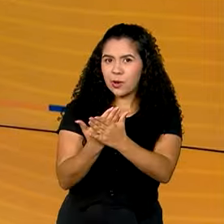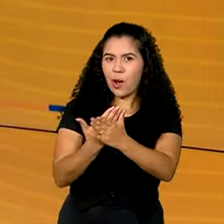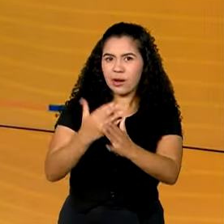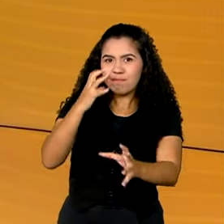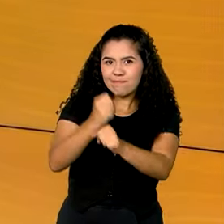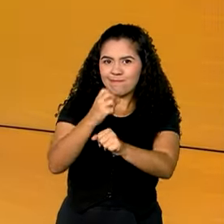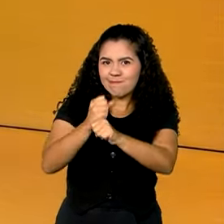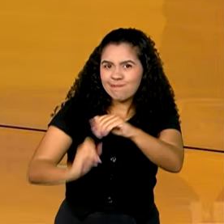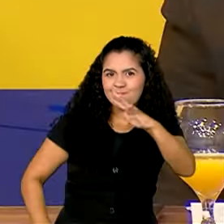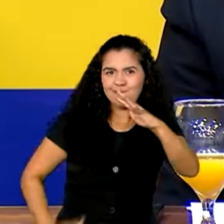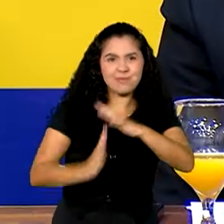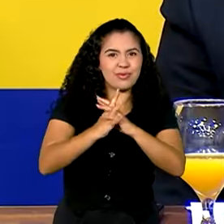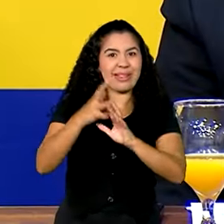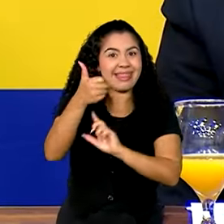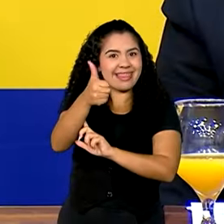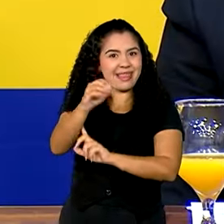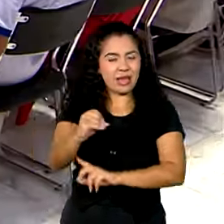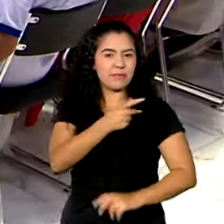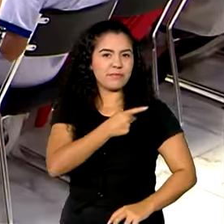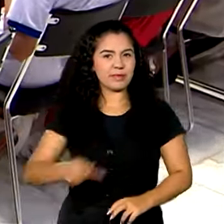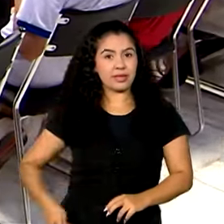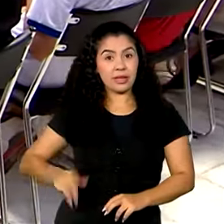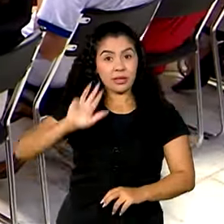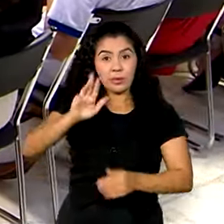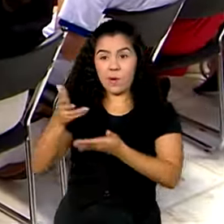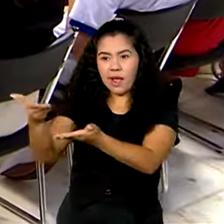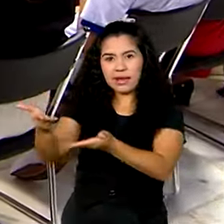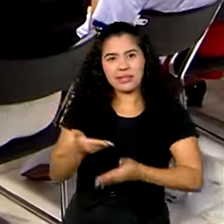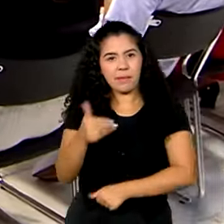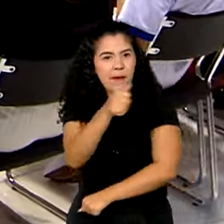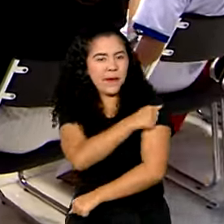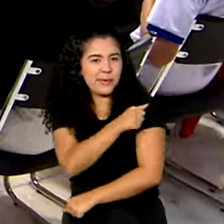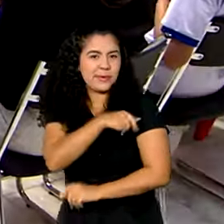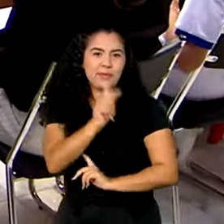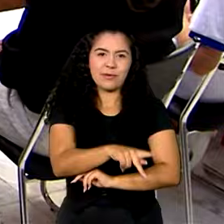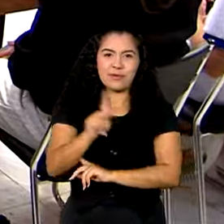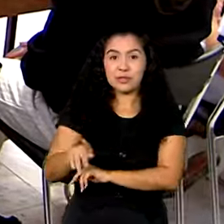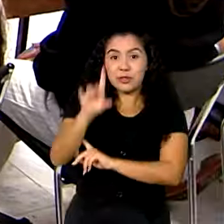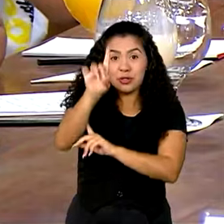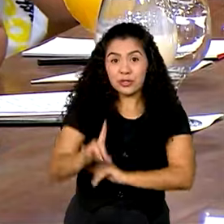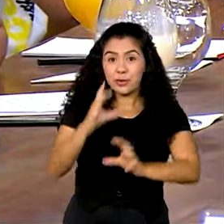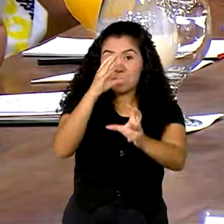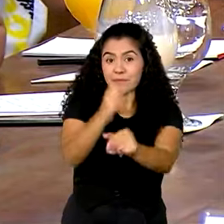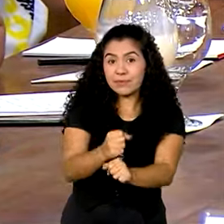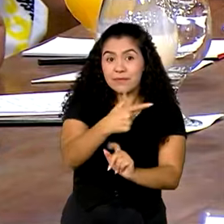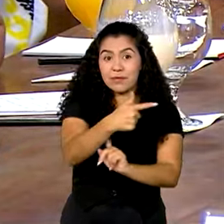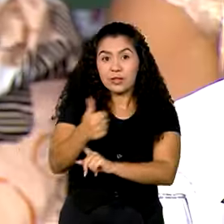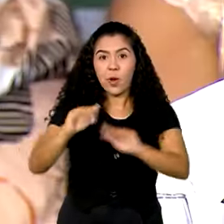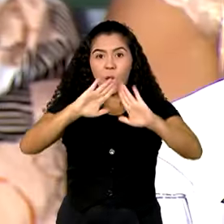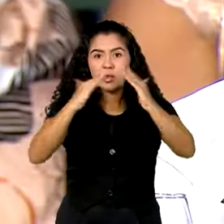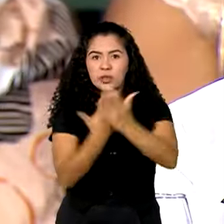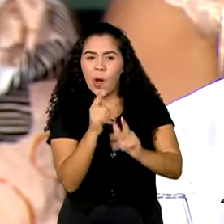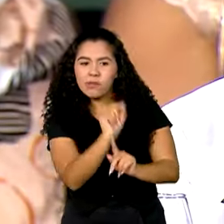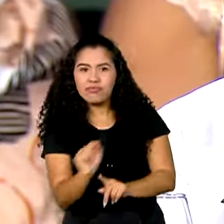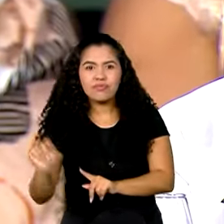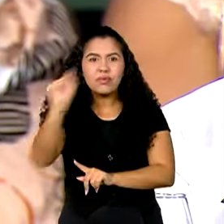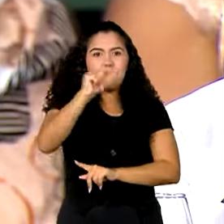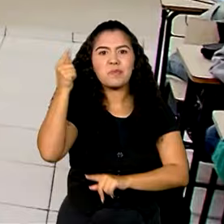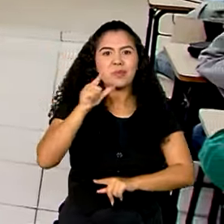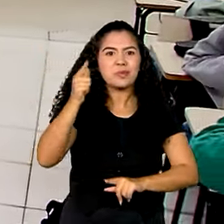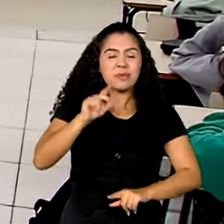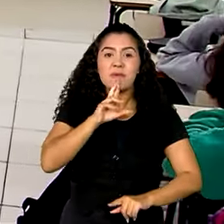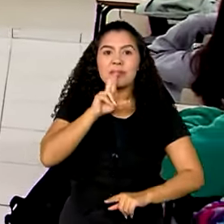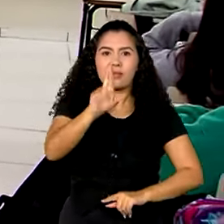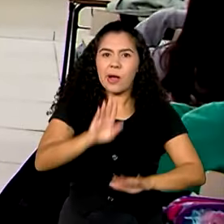10, presidente Lula recebe estudantes, professores e diretores de 21 escolas que tiveram o desempenho máximo no